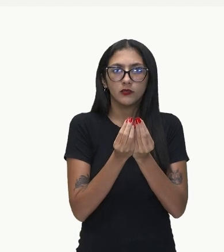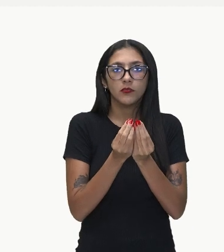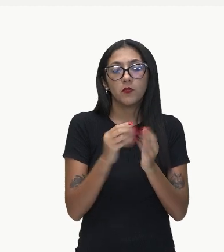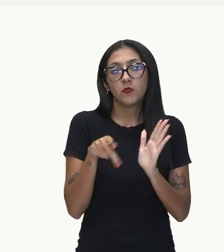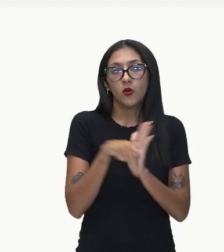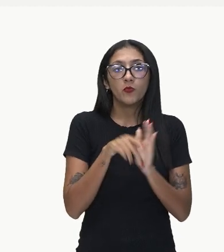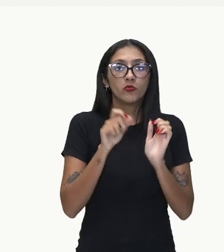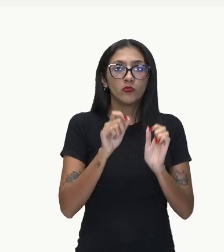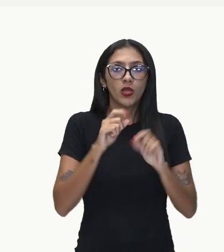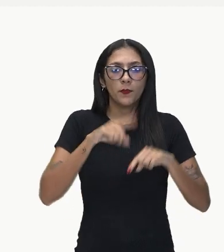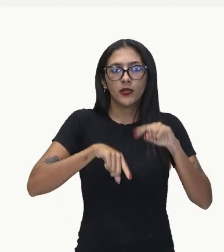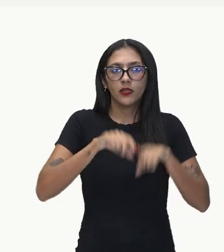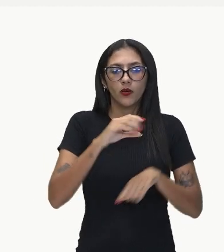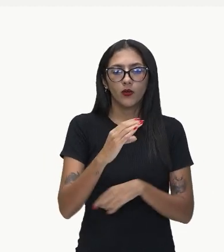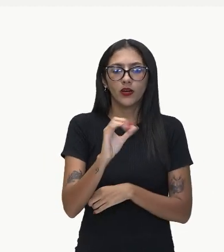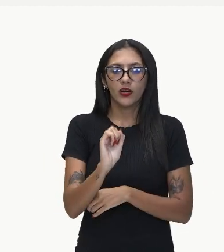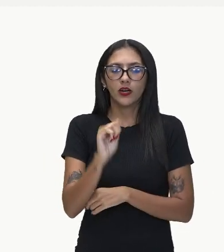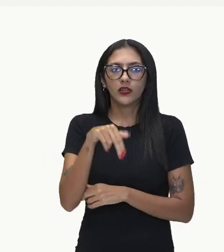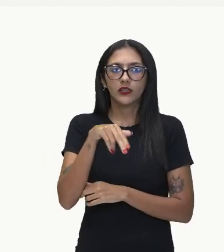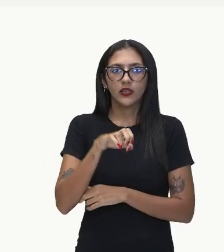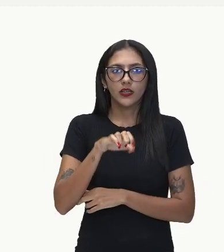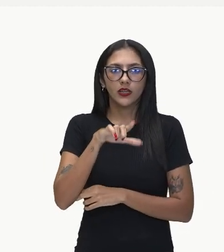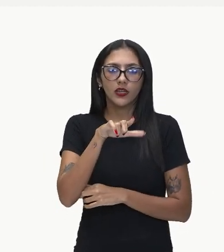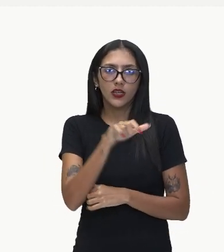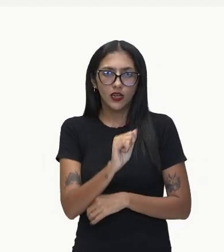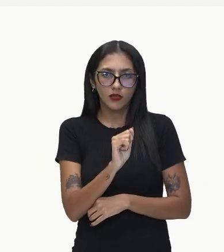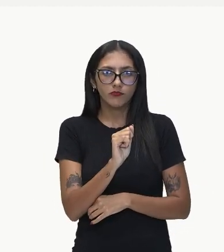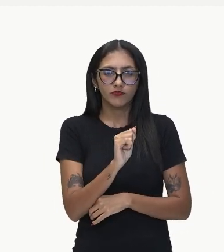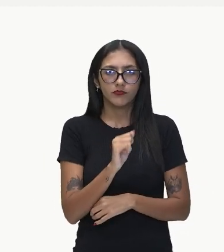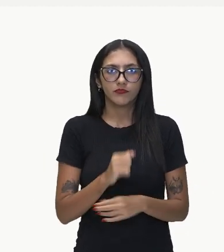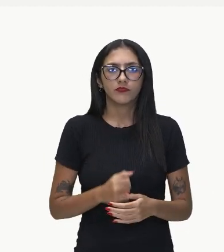Essa essência aí, ela é retirada da canela.